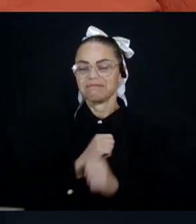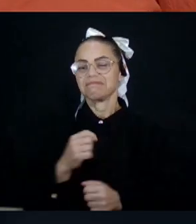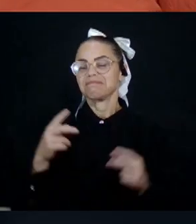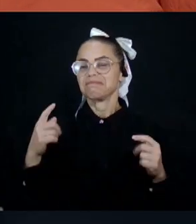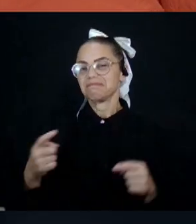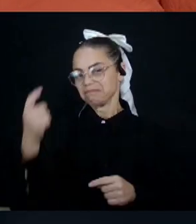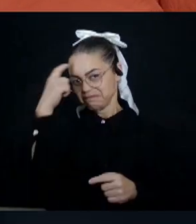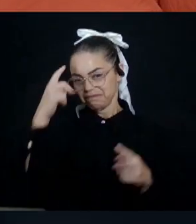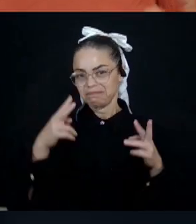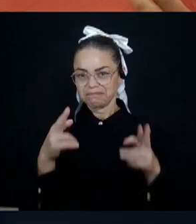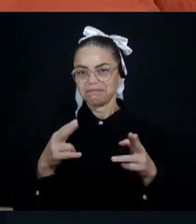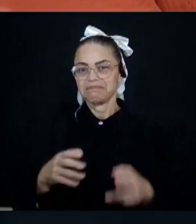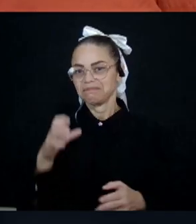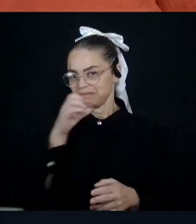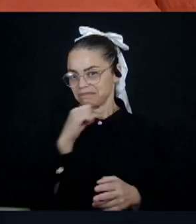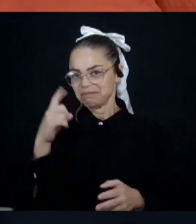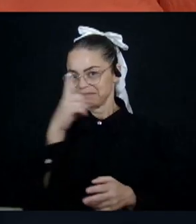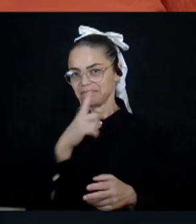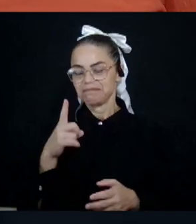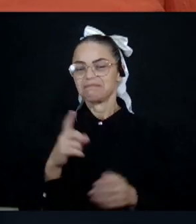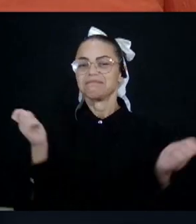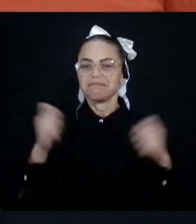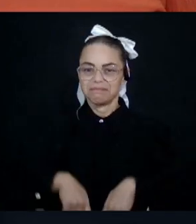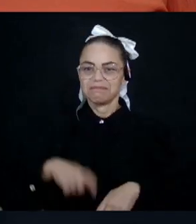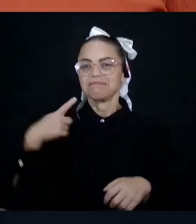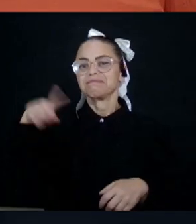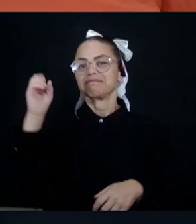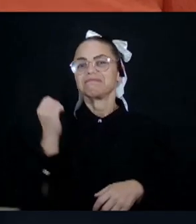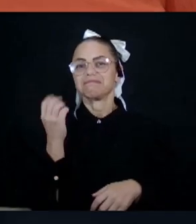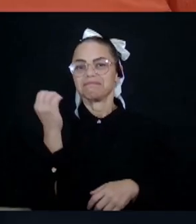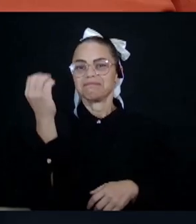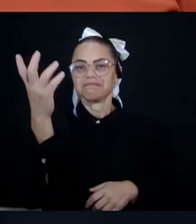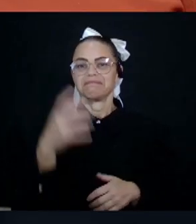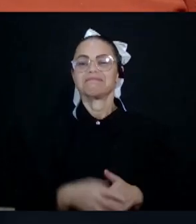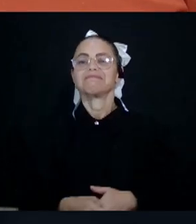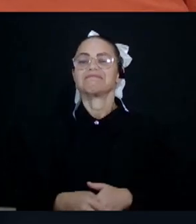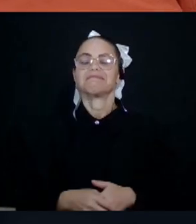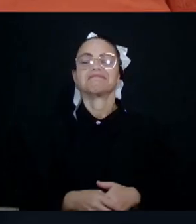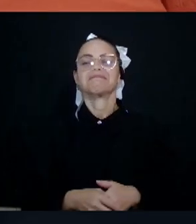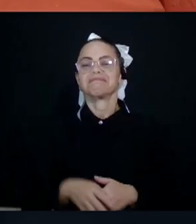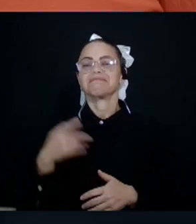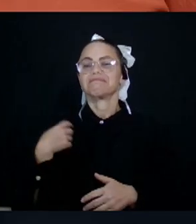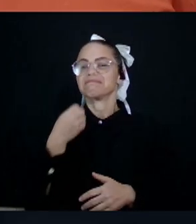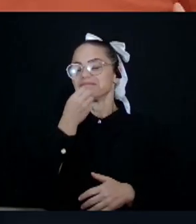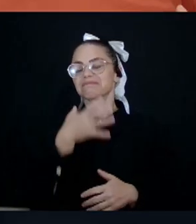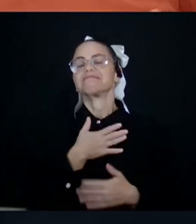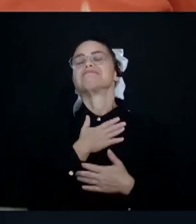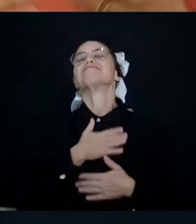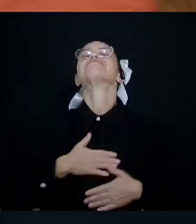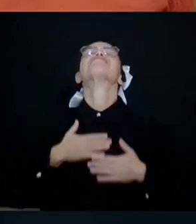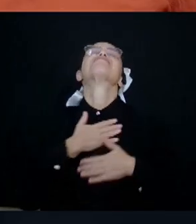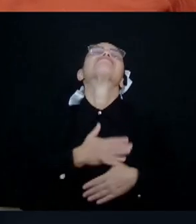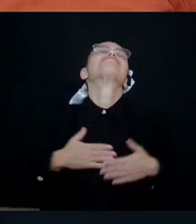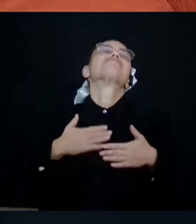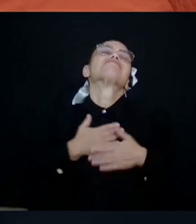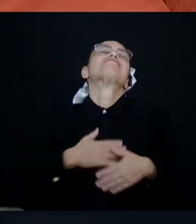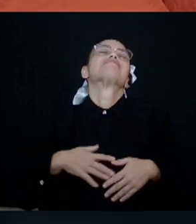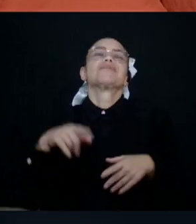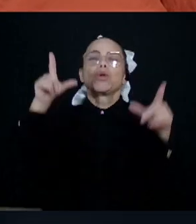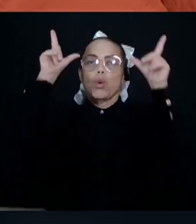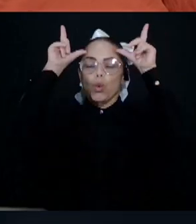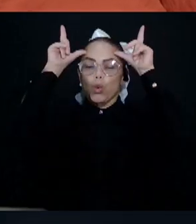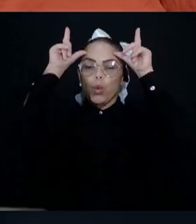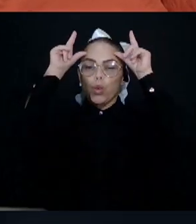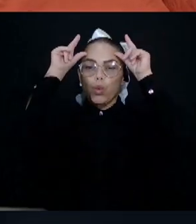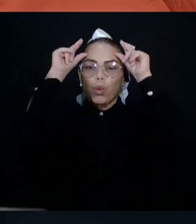de semana, pode, deu, vai. Vai, você vai ver como isso traz para você revigora o espírito,